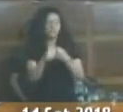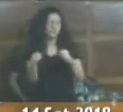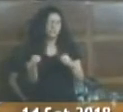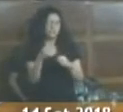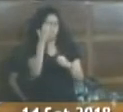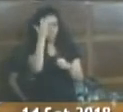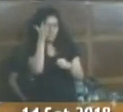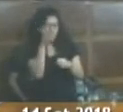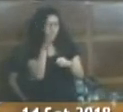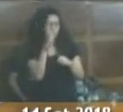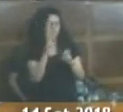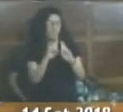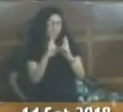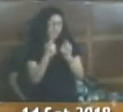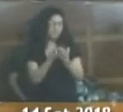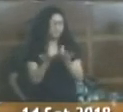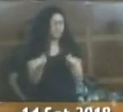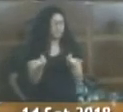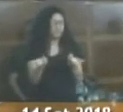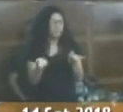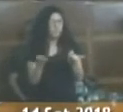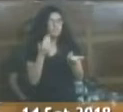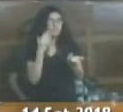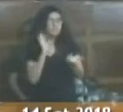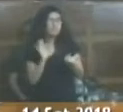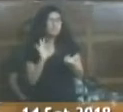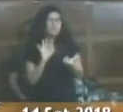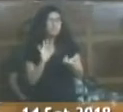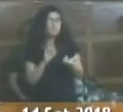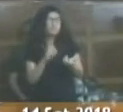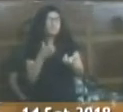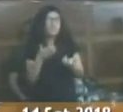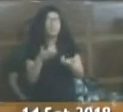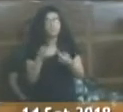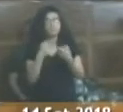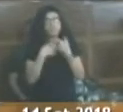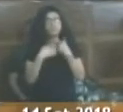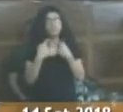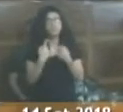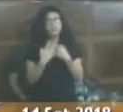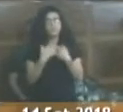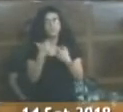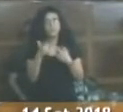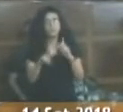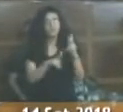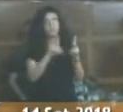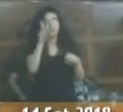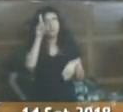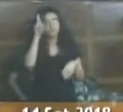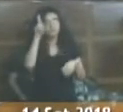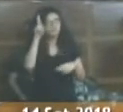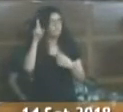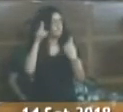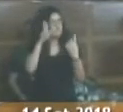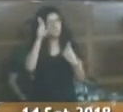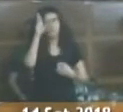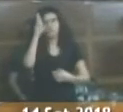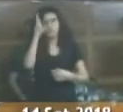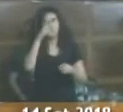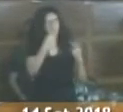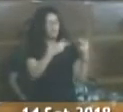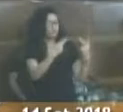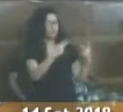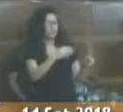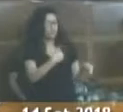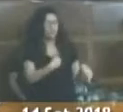pouco a desejar. Qual é a proposta? Porque a gente não tem todo esse público aqui representado. Eu não vi nenhum representante aqui de Paraty do poder